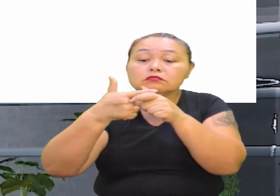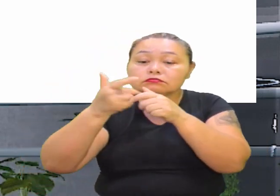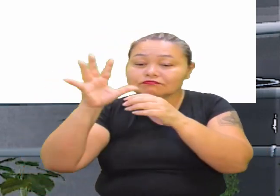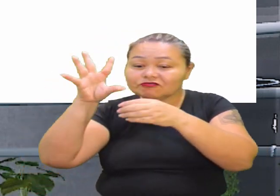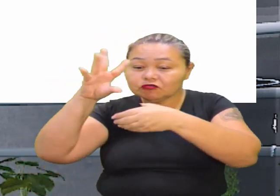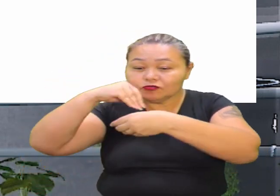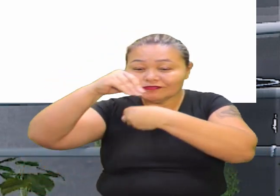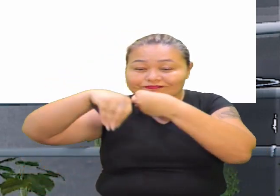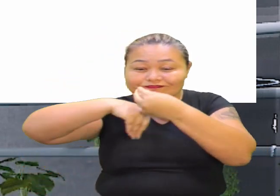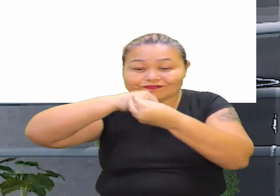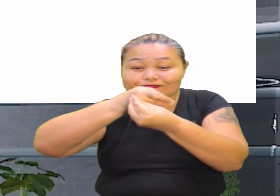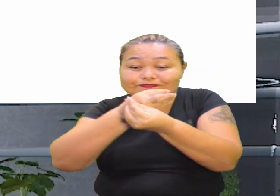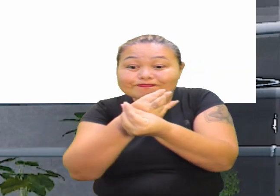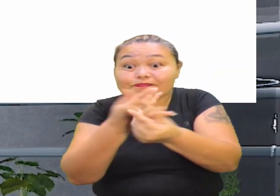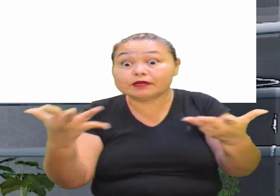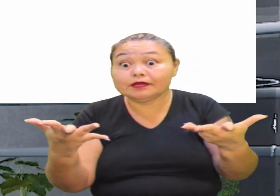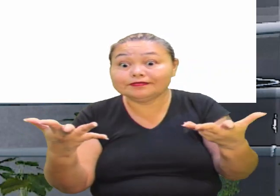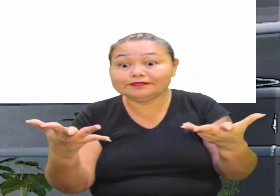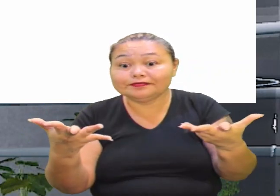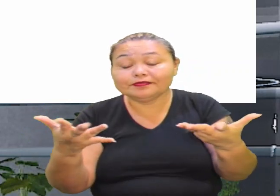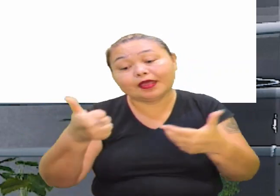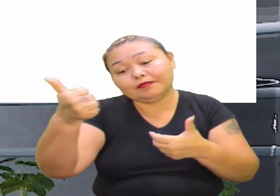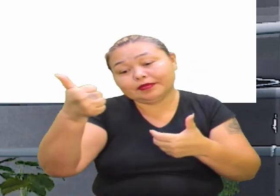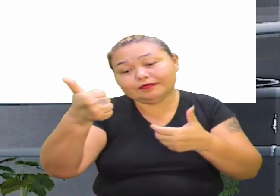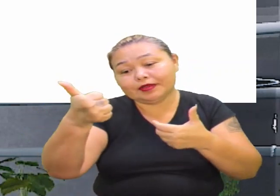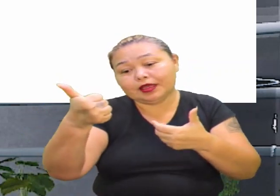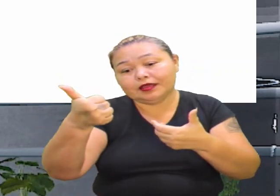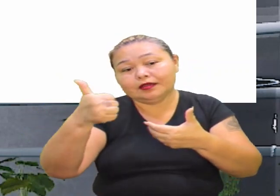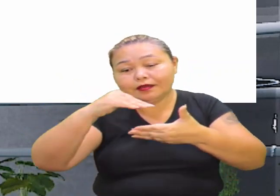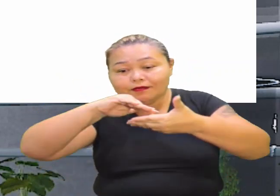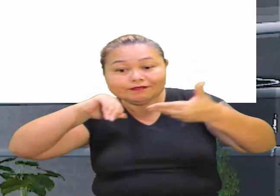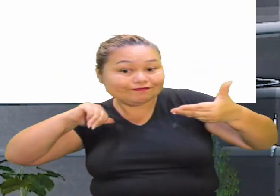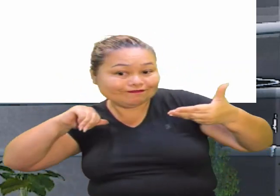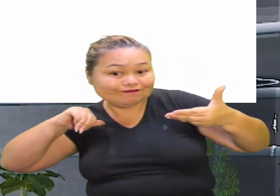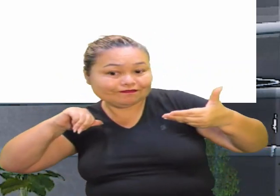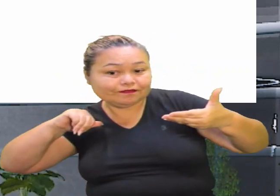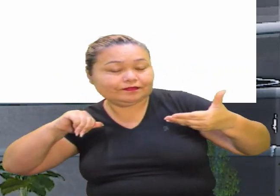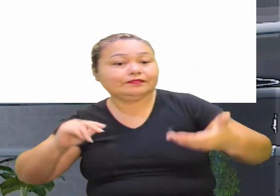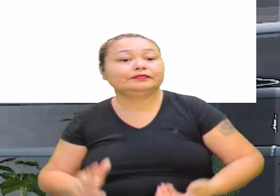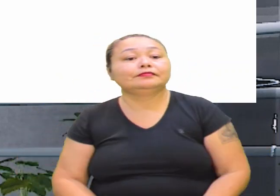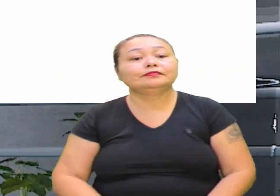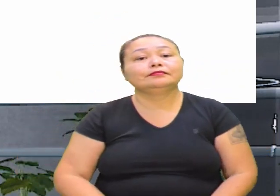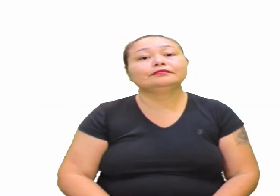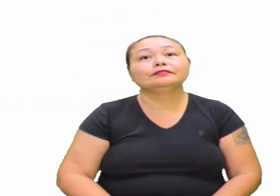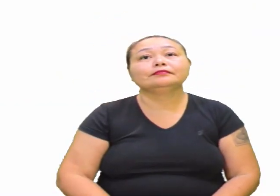suprimido na primeira geração. Tem que lembrar disso. Aumenta a tela, meu diretor.